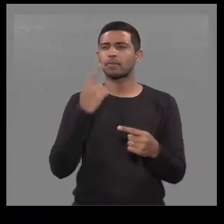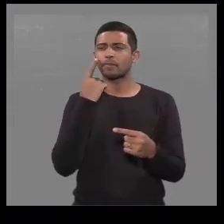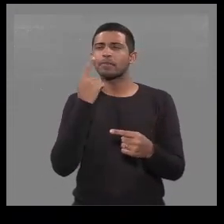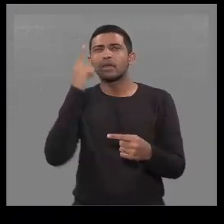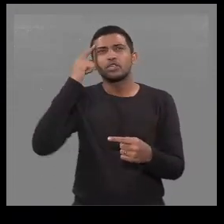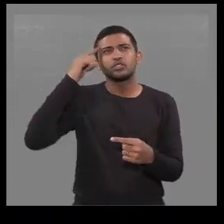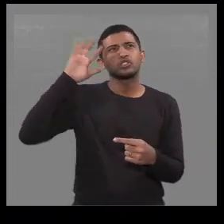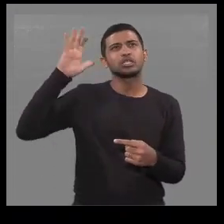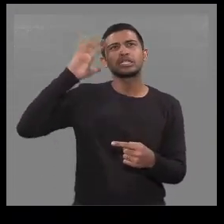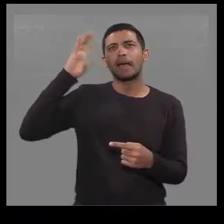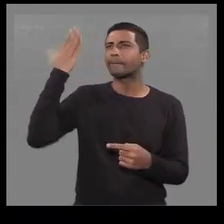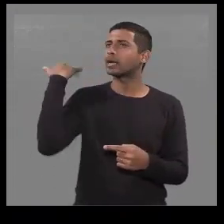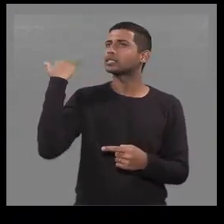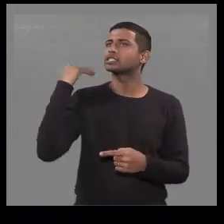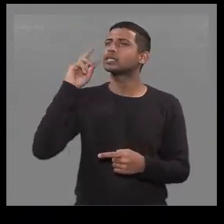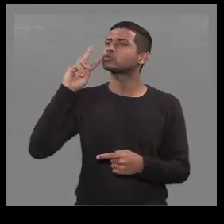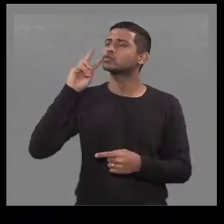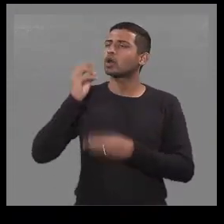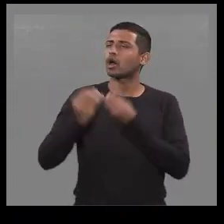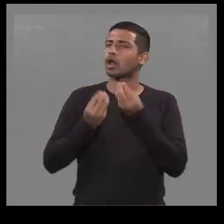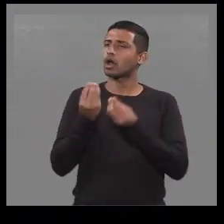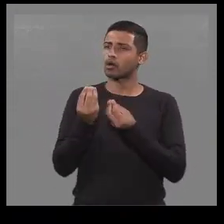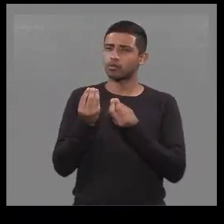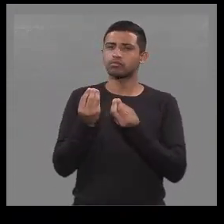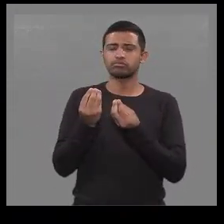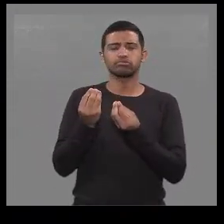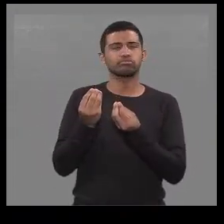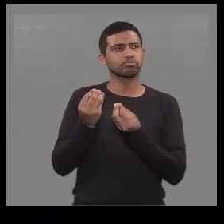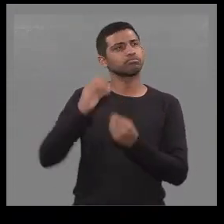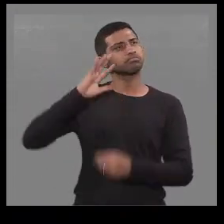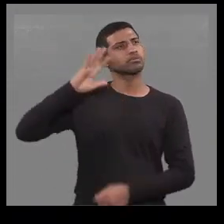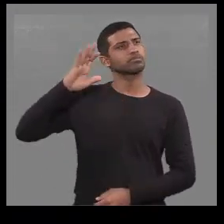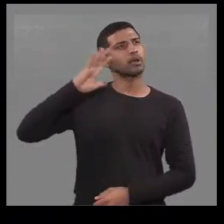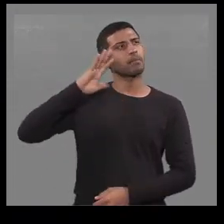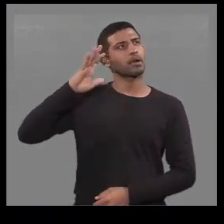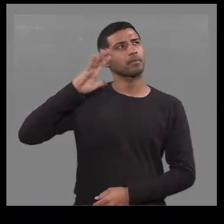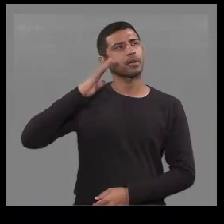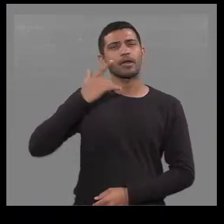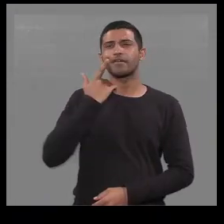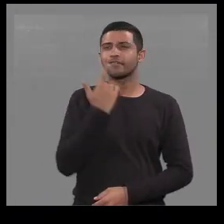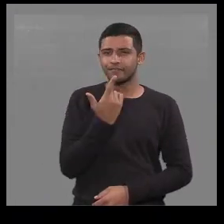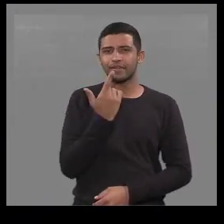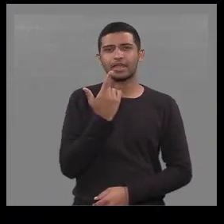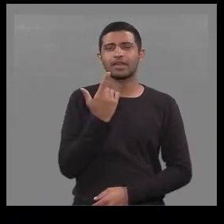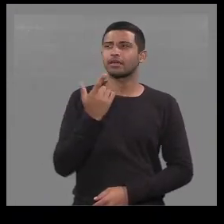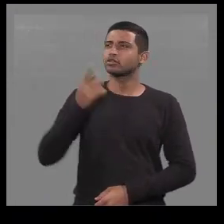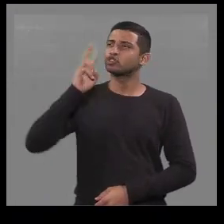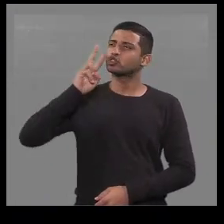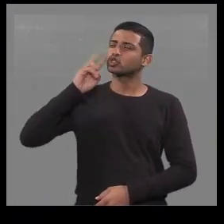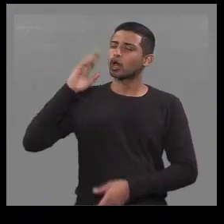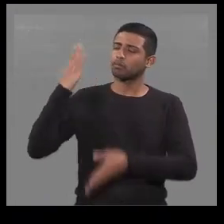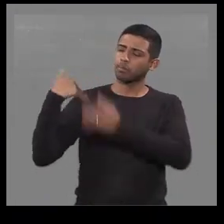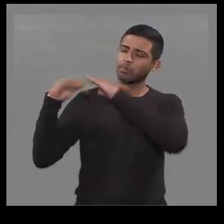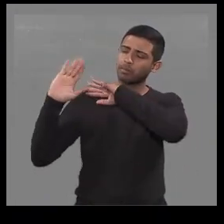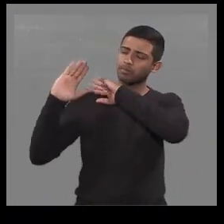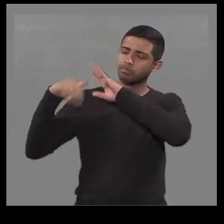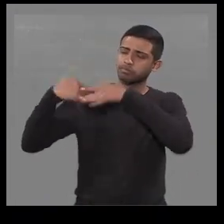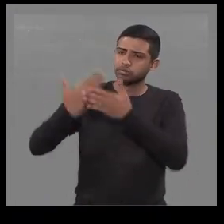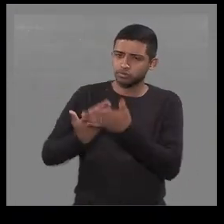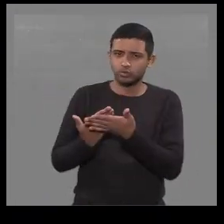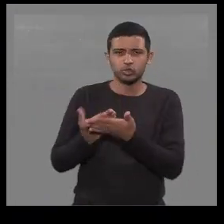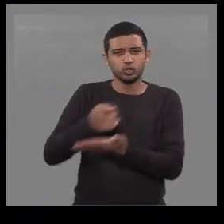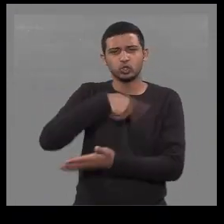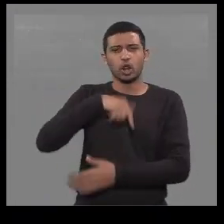em Sankofa, olhando para trás, olhando nossas origens e esse continente, né,